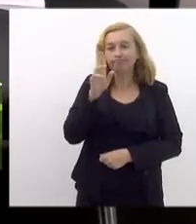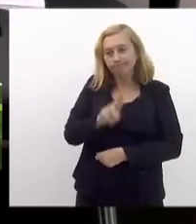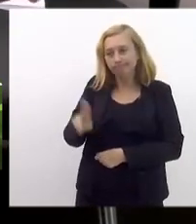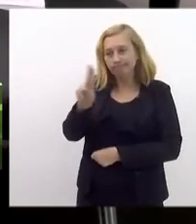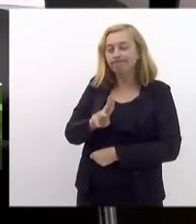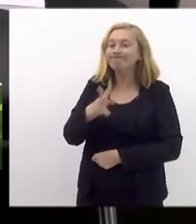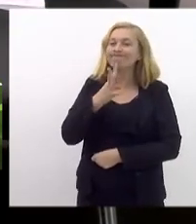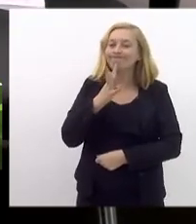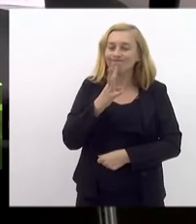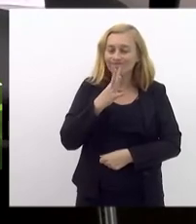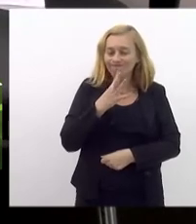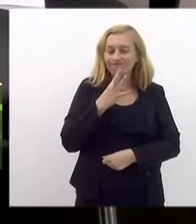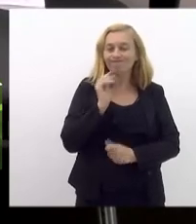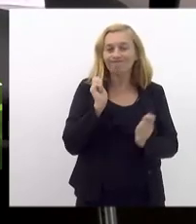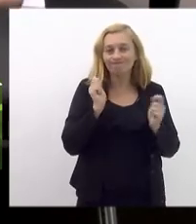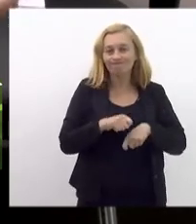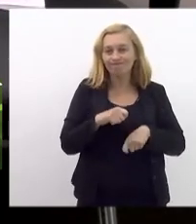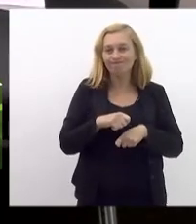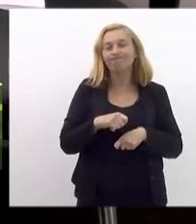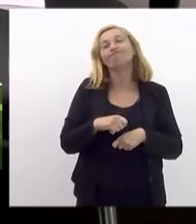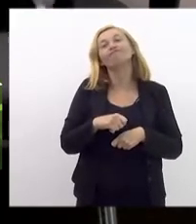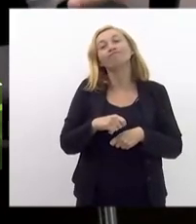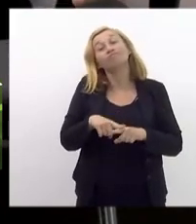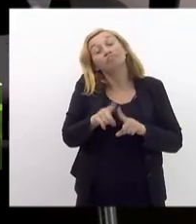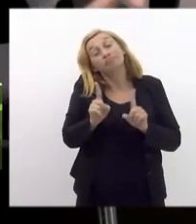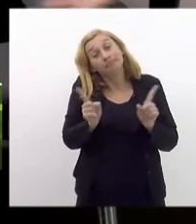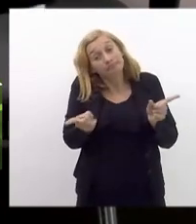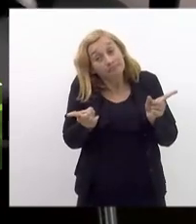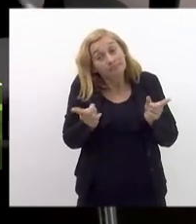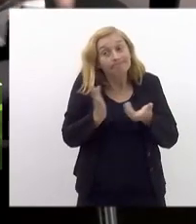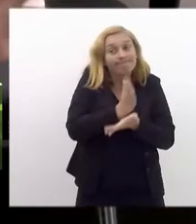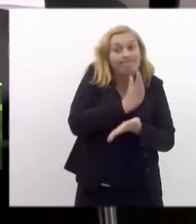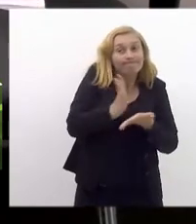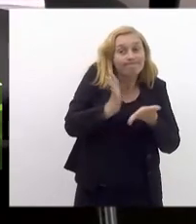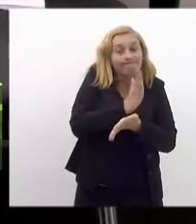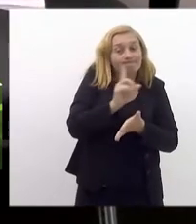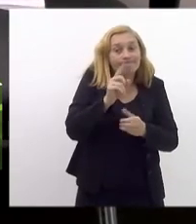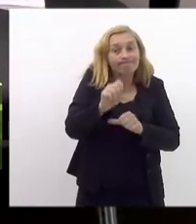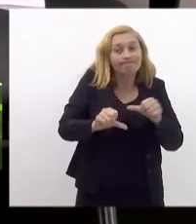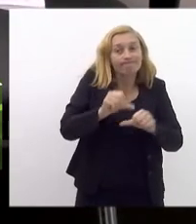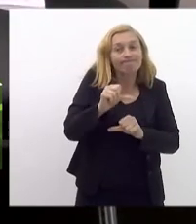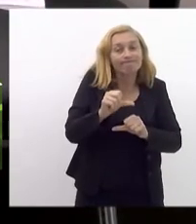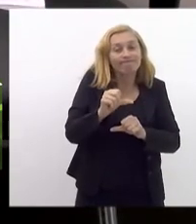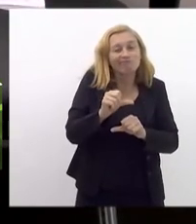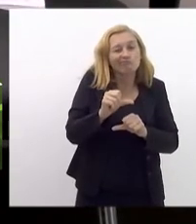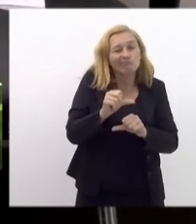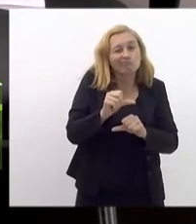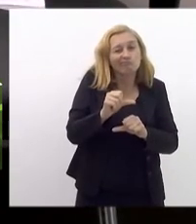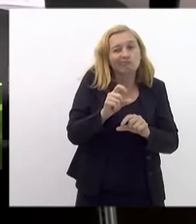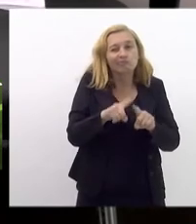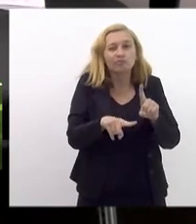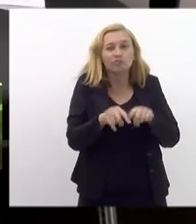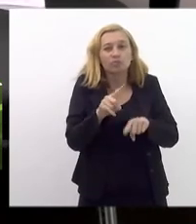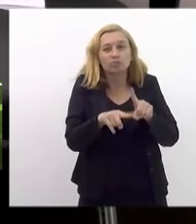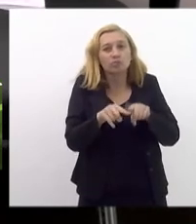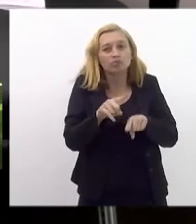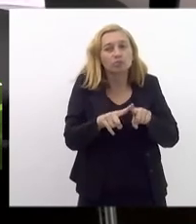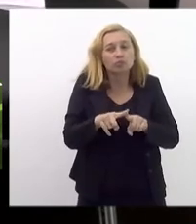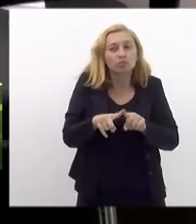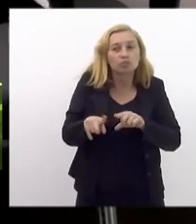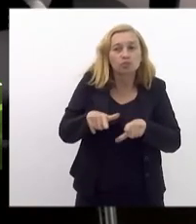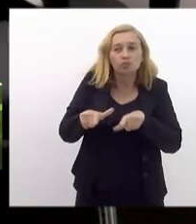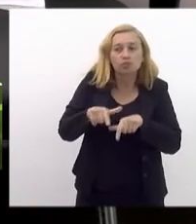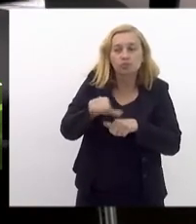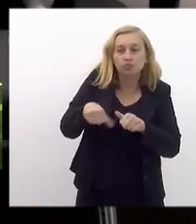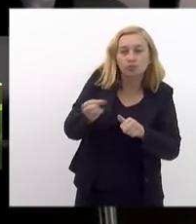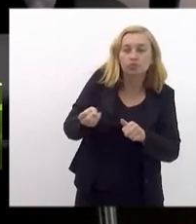do conhecimento potencial disponível, mas que muitas vezes não se transforma em produtos, serviços,